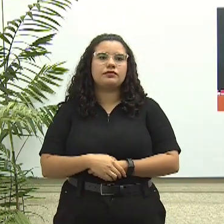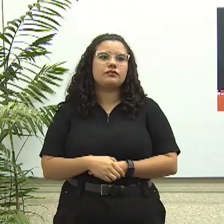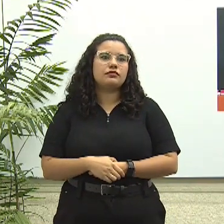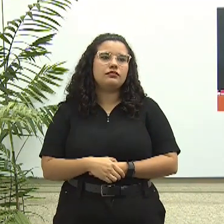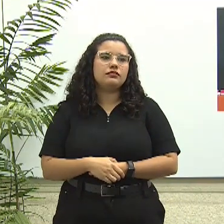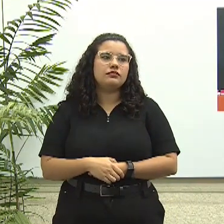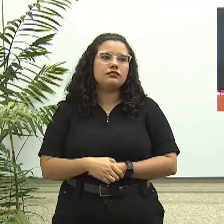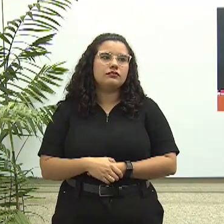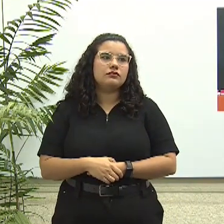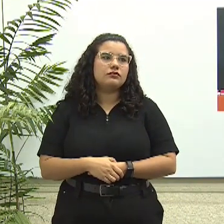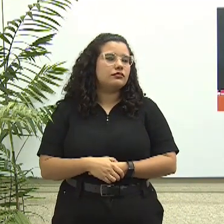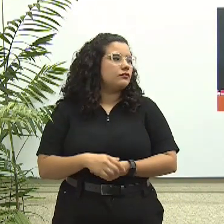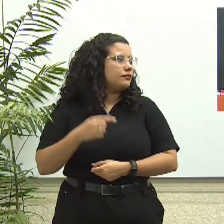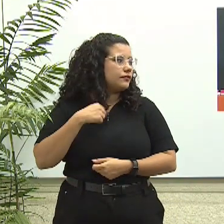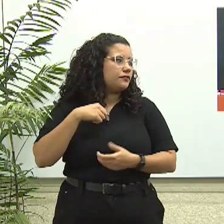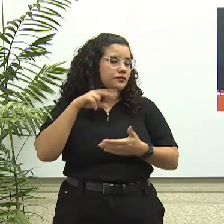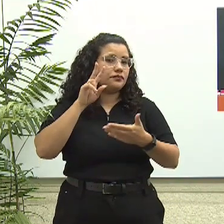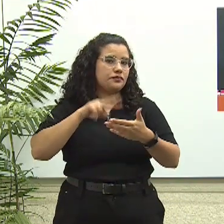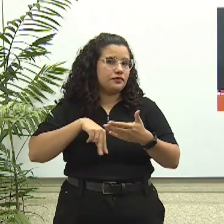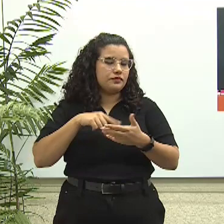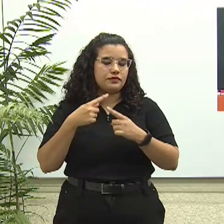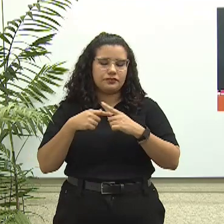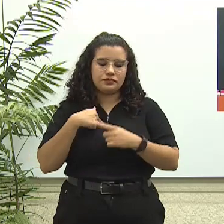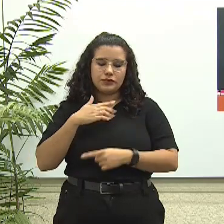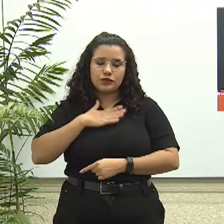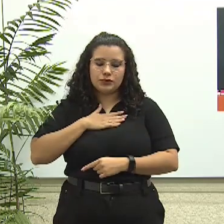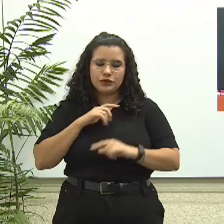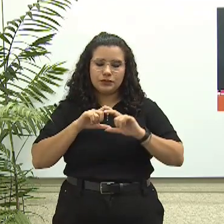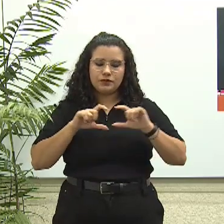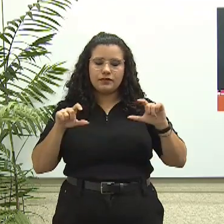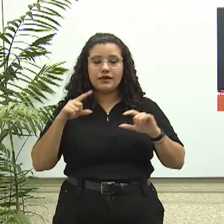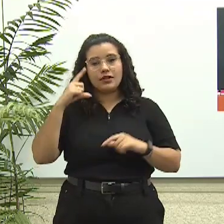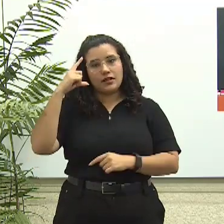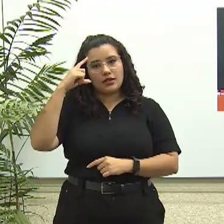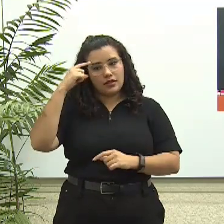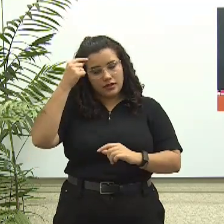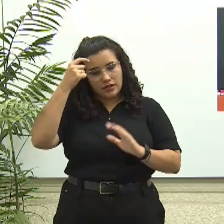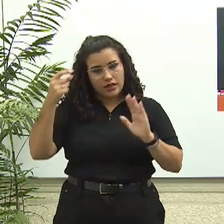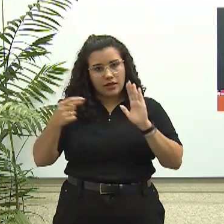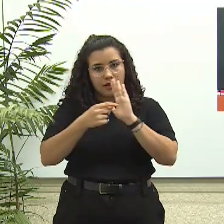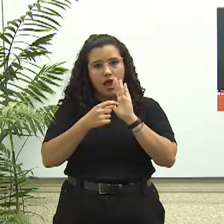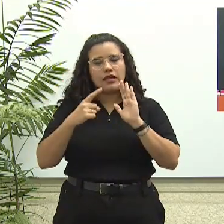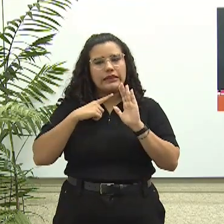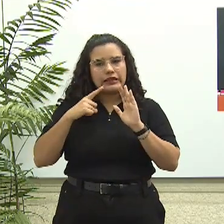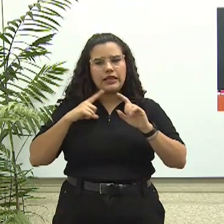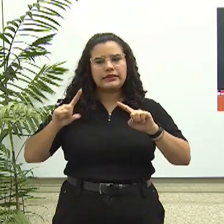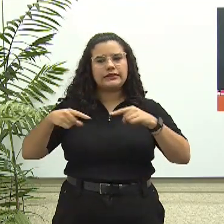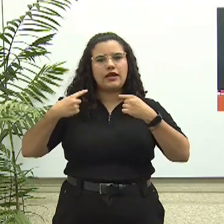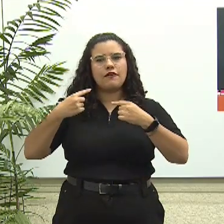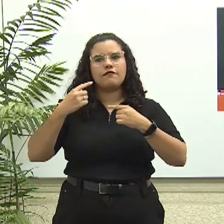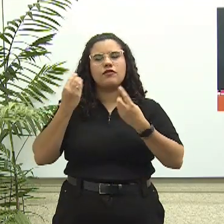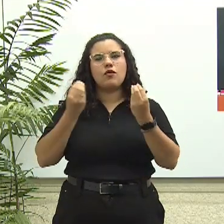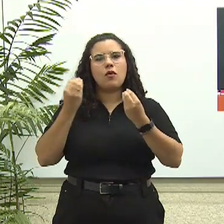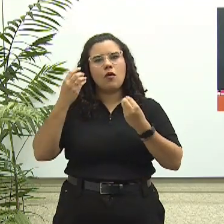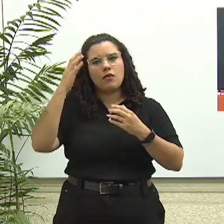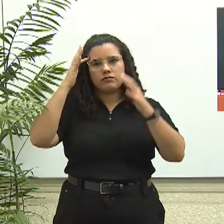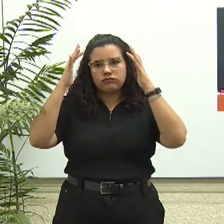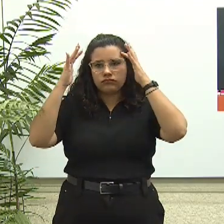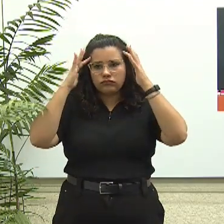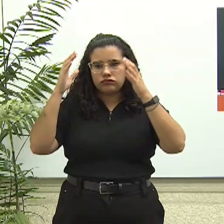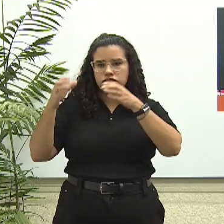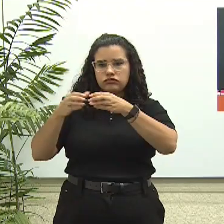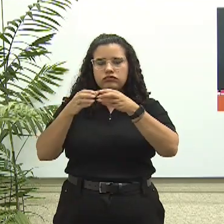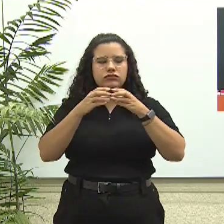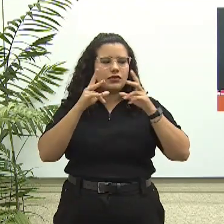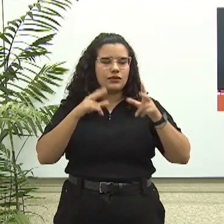vou ler literal porque eu achei demais eh aá desafia as noções comuns de inteligência né então é bem um pouco que o